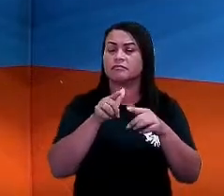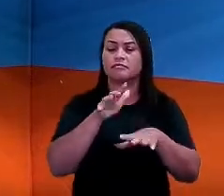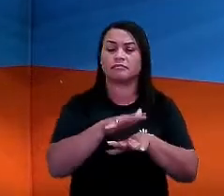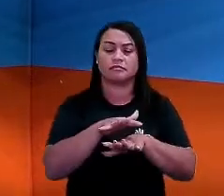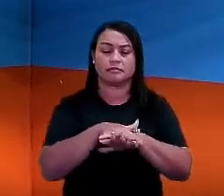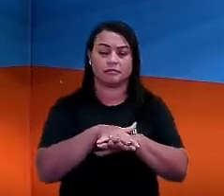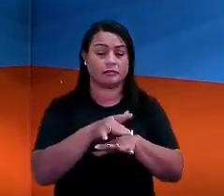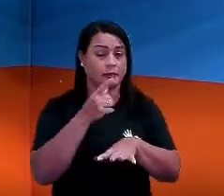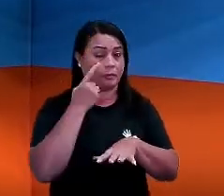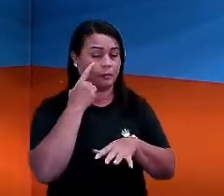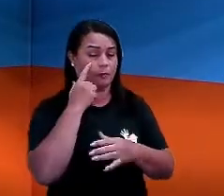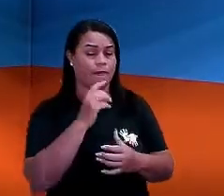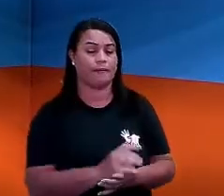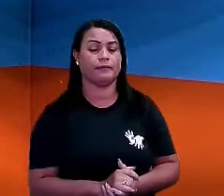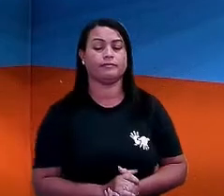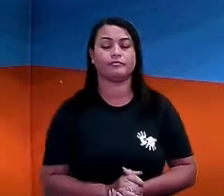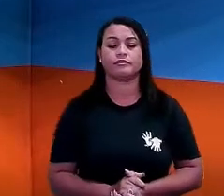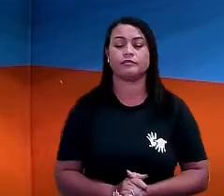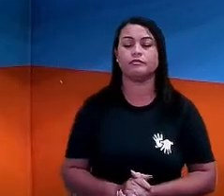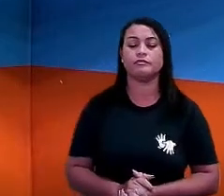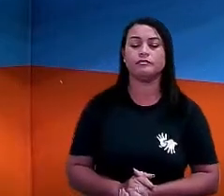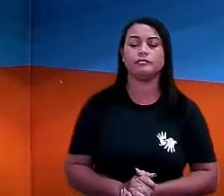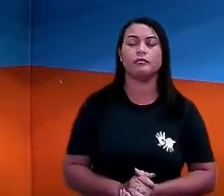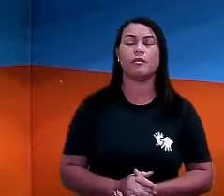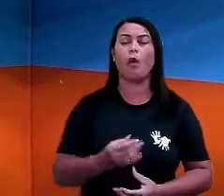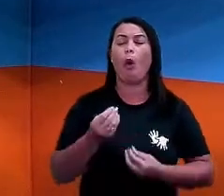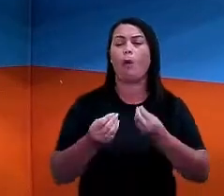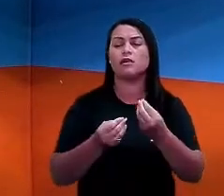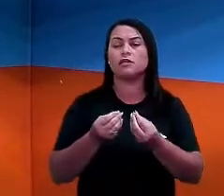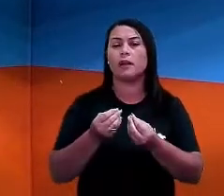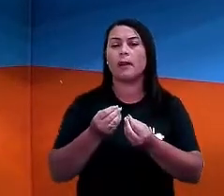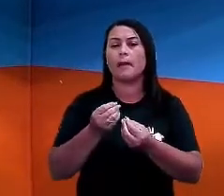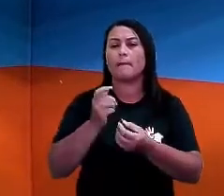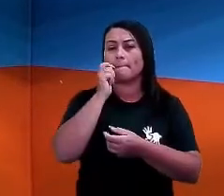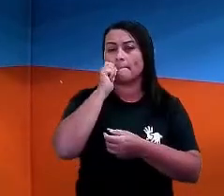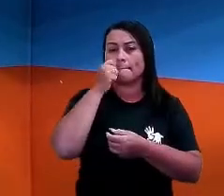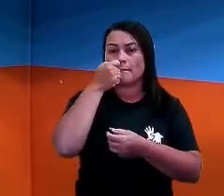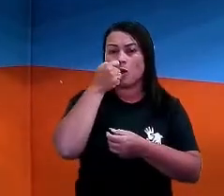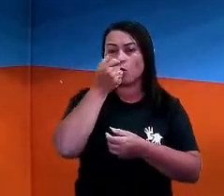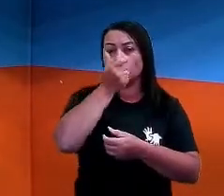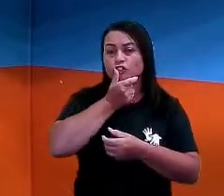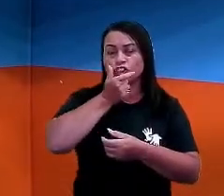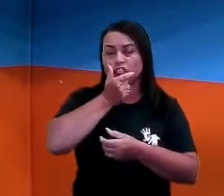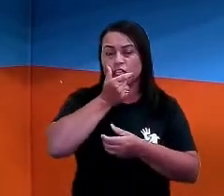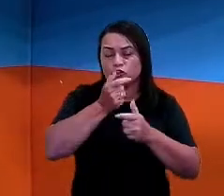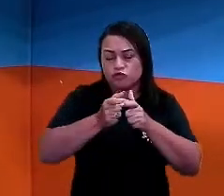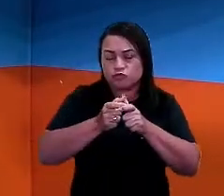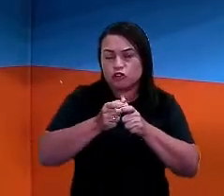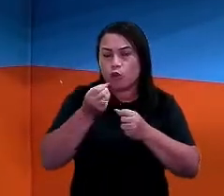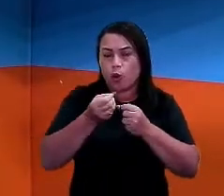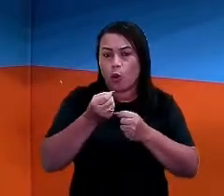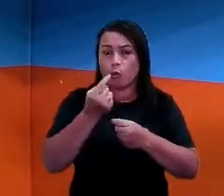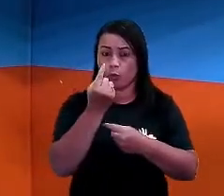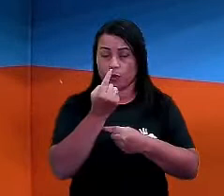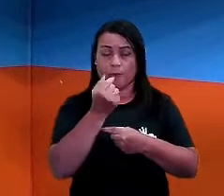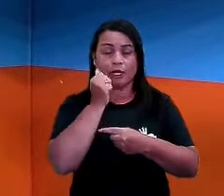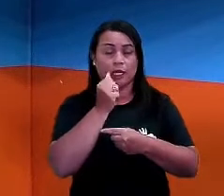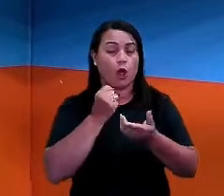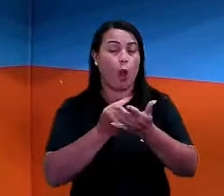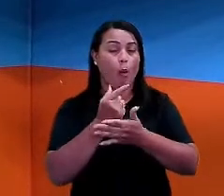matemática? Preste atenção. Para fazer pão de queijo, Tatiane comprou um queijo